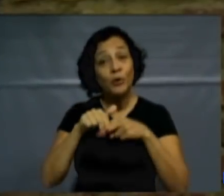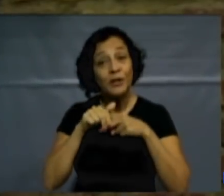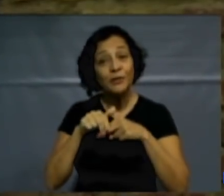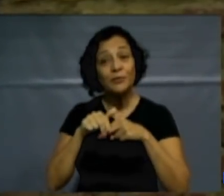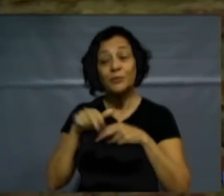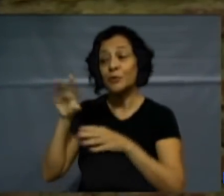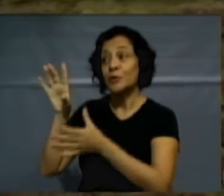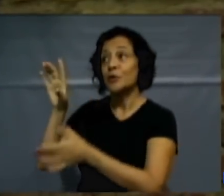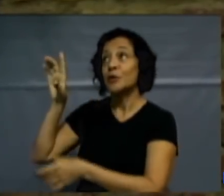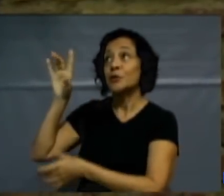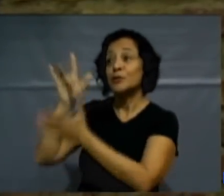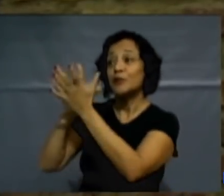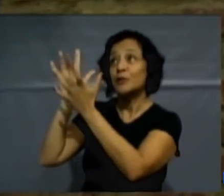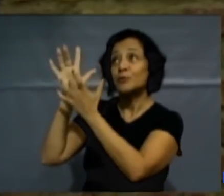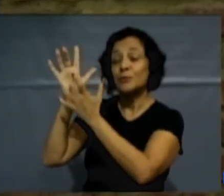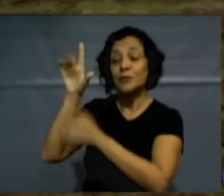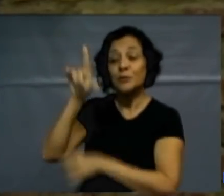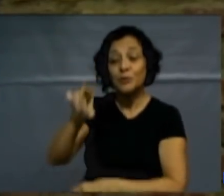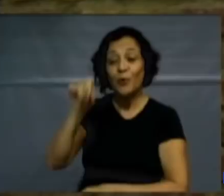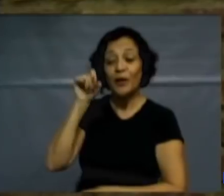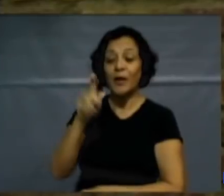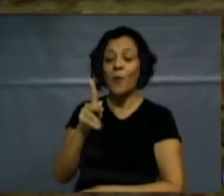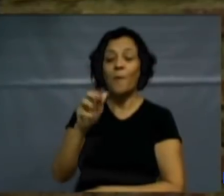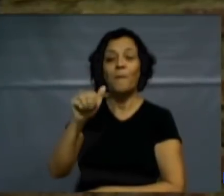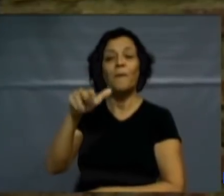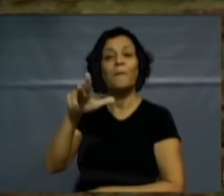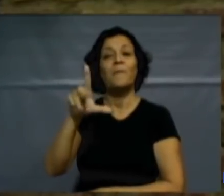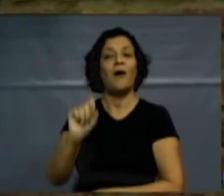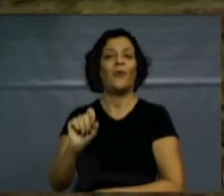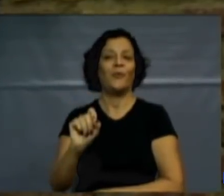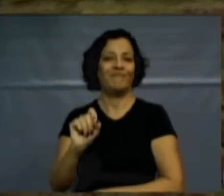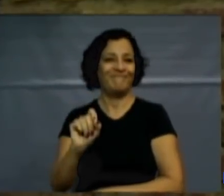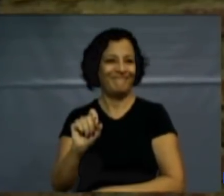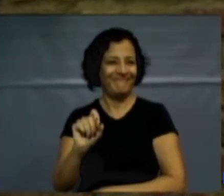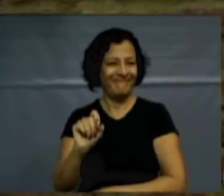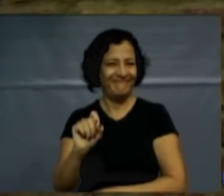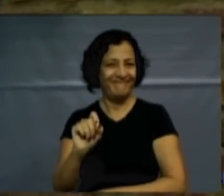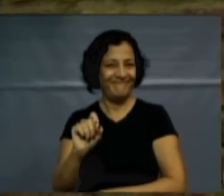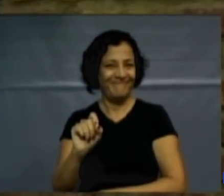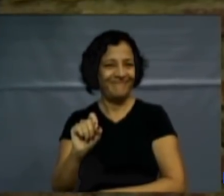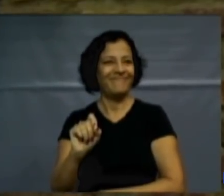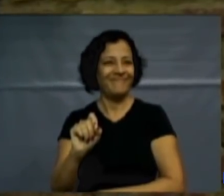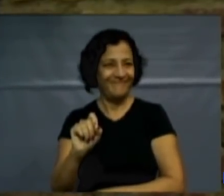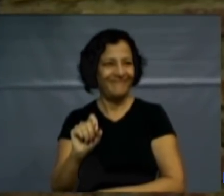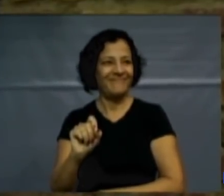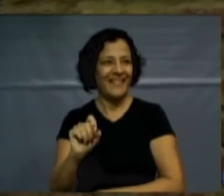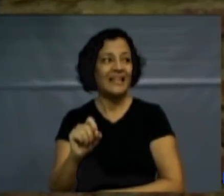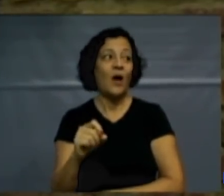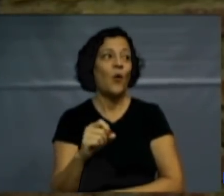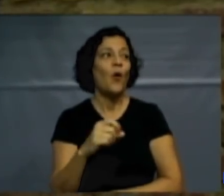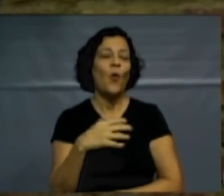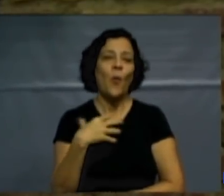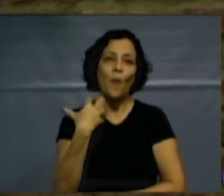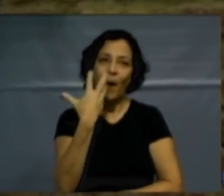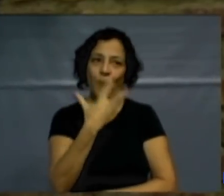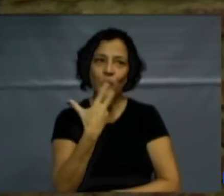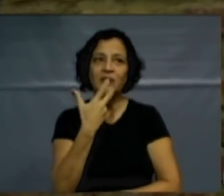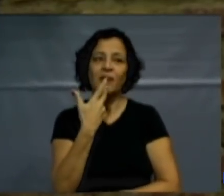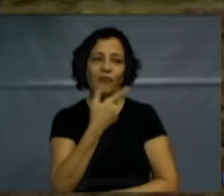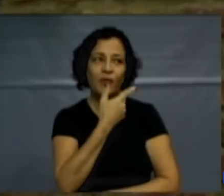né? Num deserto de incompreensões, né? Como diz a música de Tim e